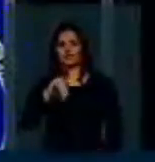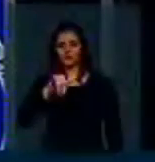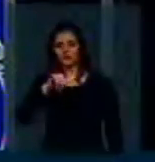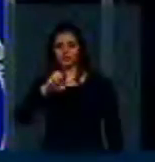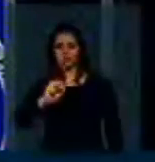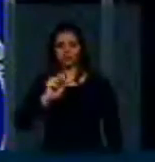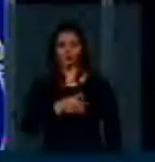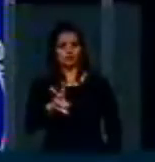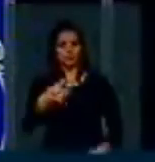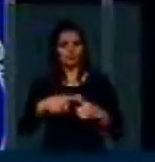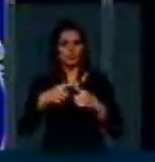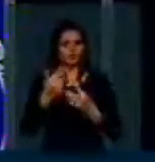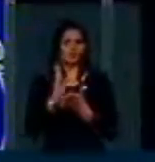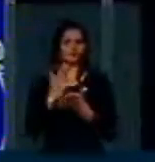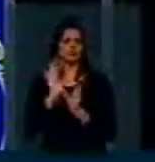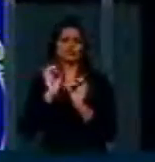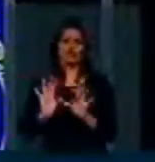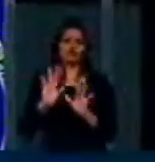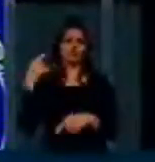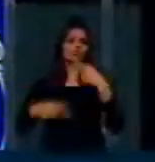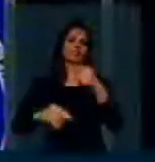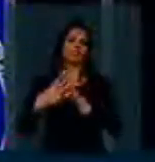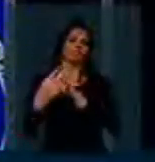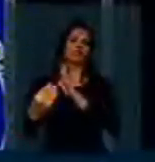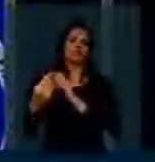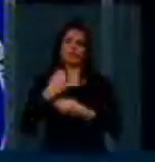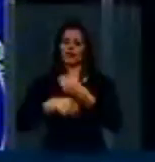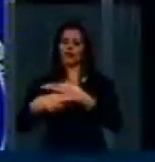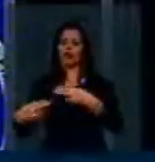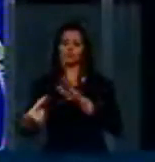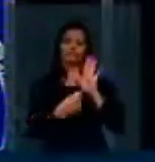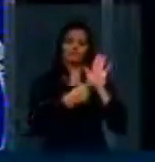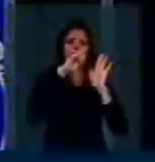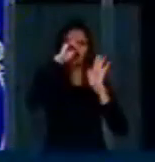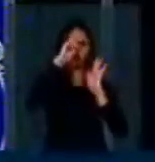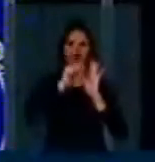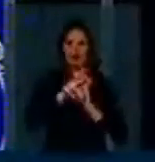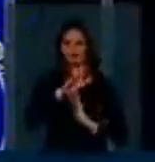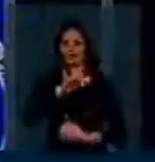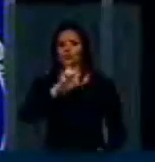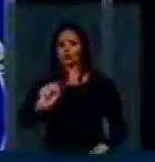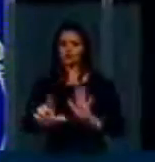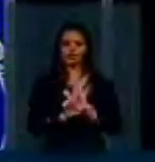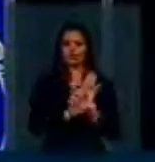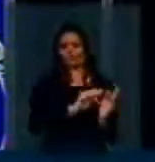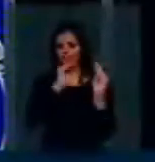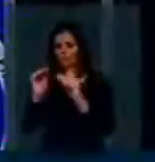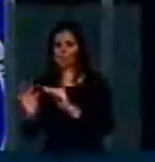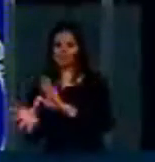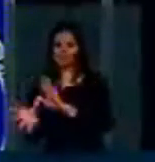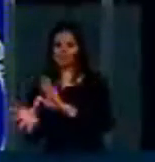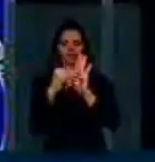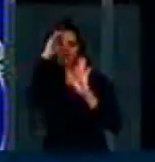devemos importar a discussão de um modelo de negócios em relação aos direitos autorais para uma lei de princípios, assim como não temos que importar o modelo